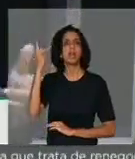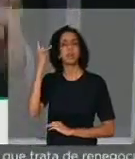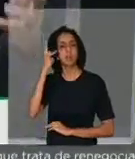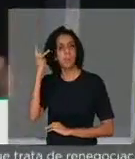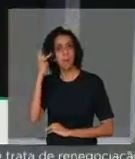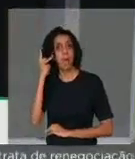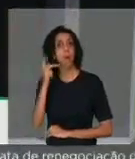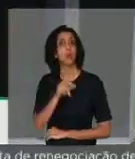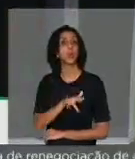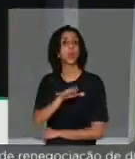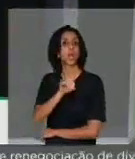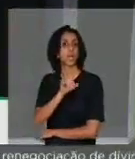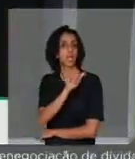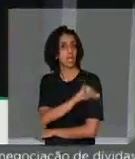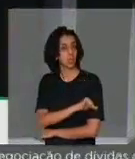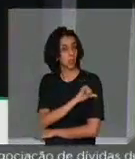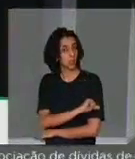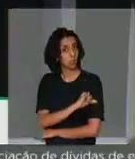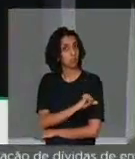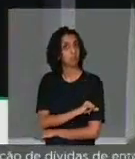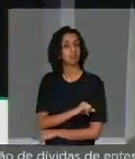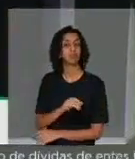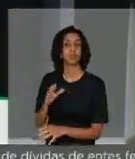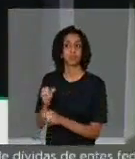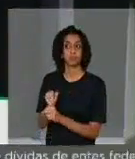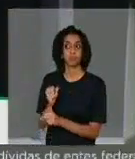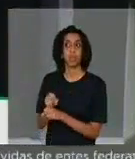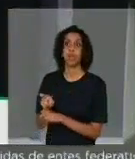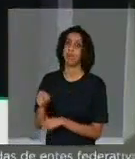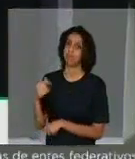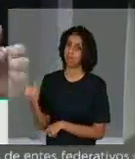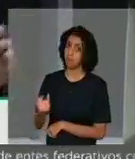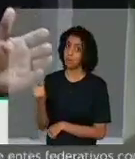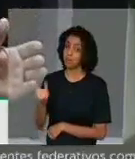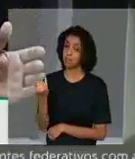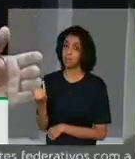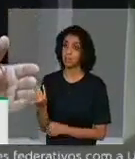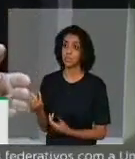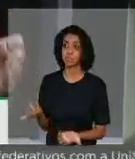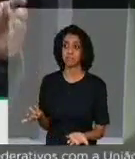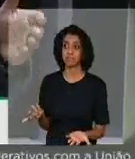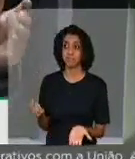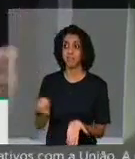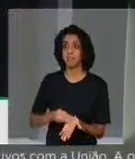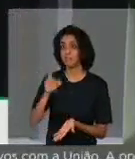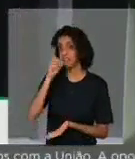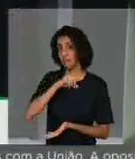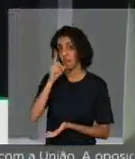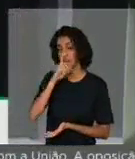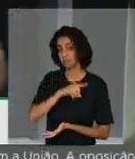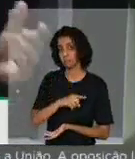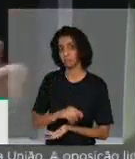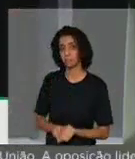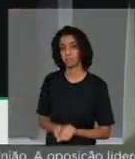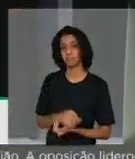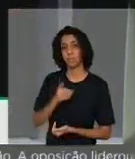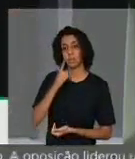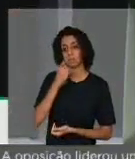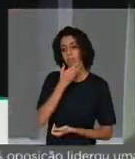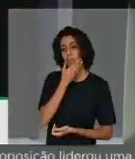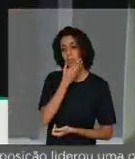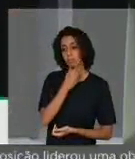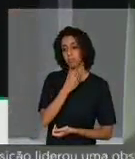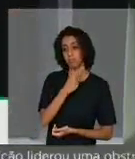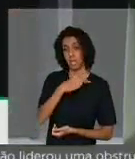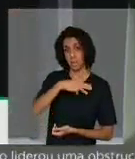2 estados ditos muito importantes na federação, estão desfalcados de um parlamentar do PMDB